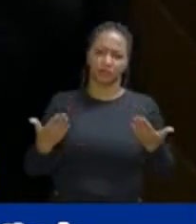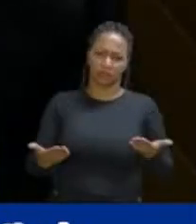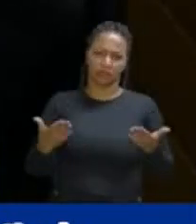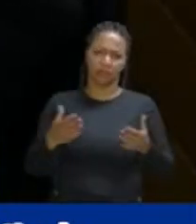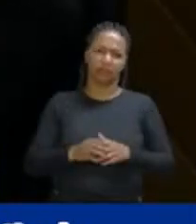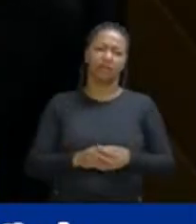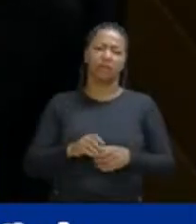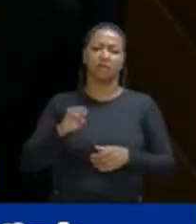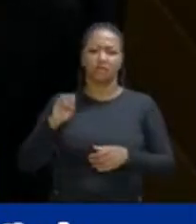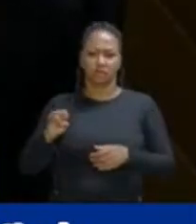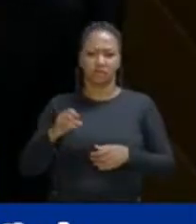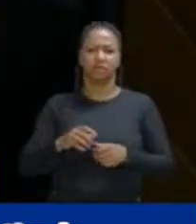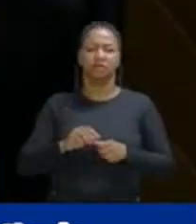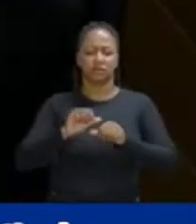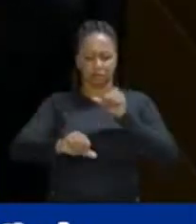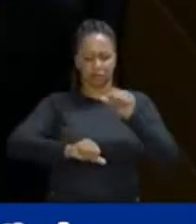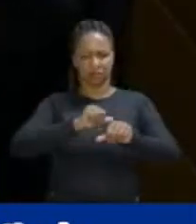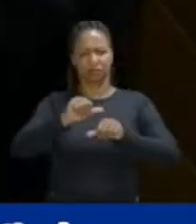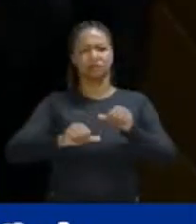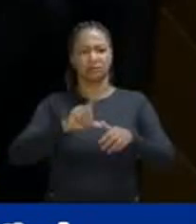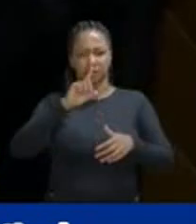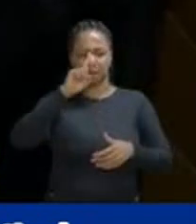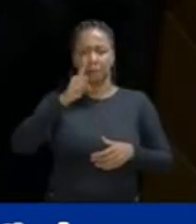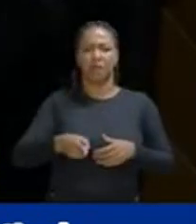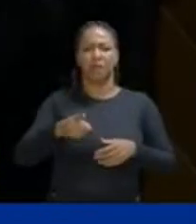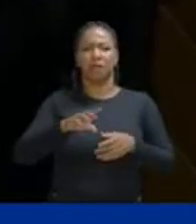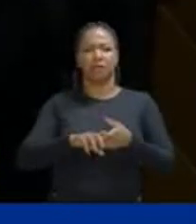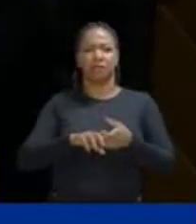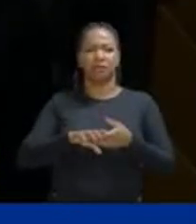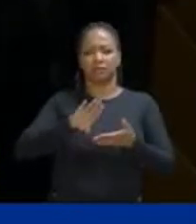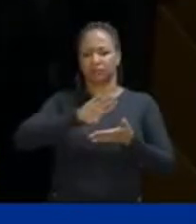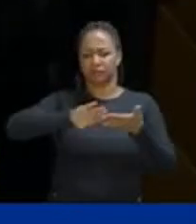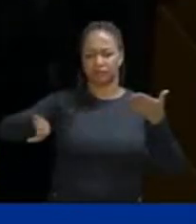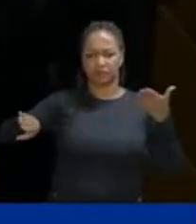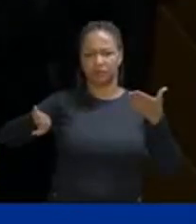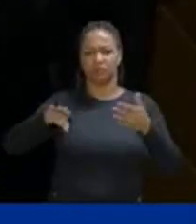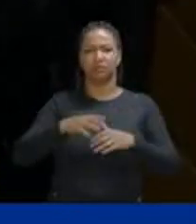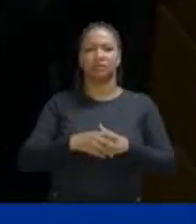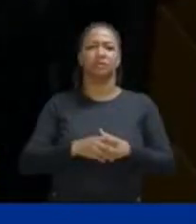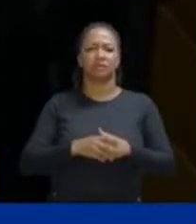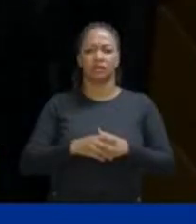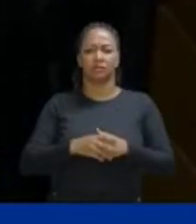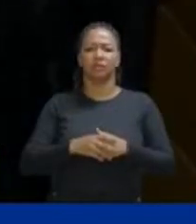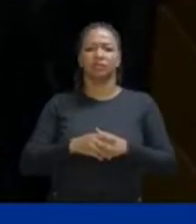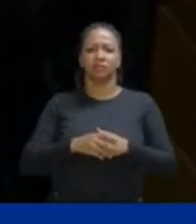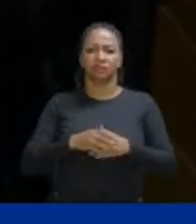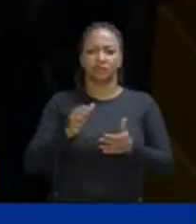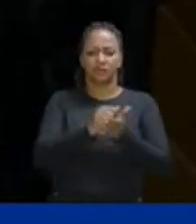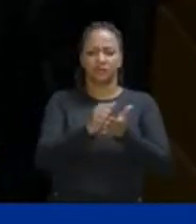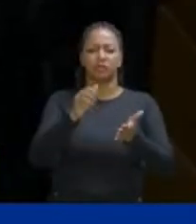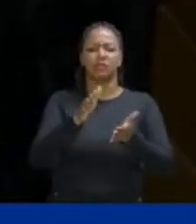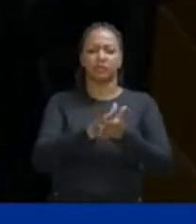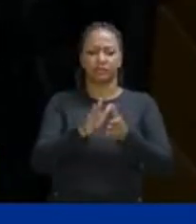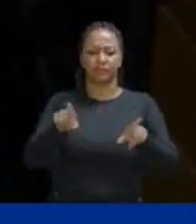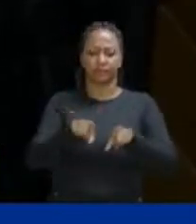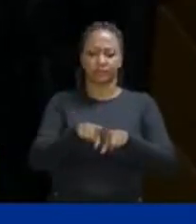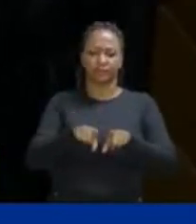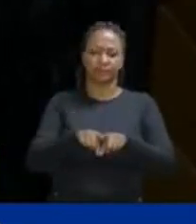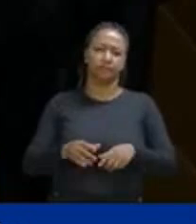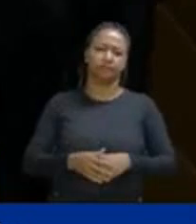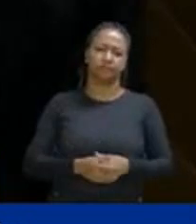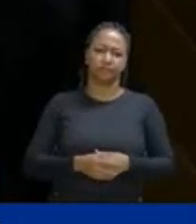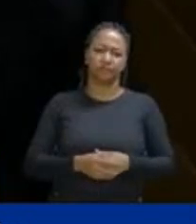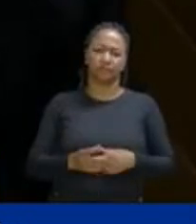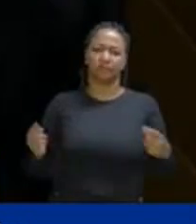ser reformada a sentença para determinar a retirada da propaganda e a aplicação de multa.